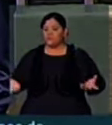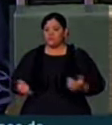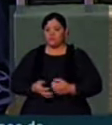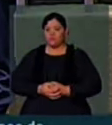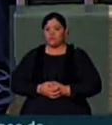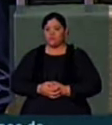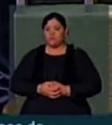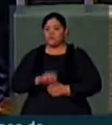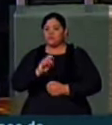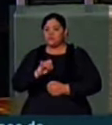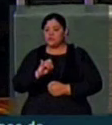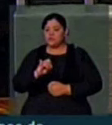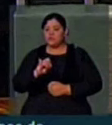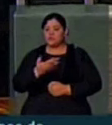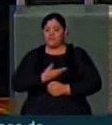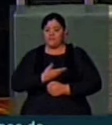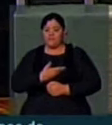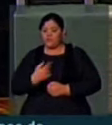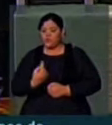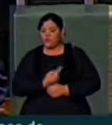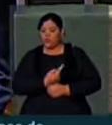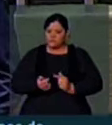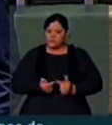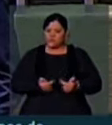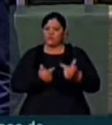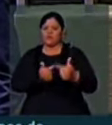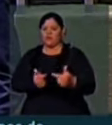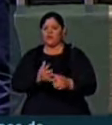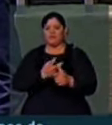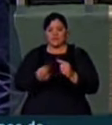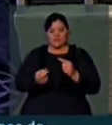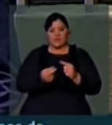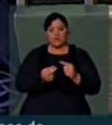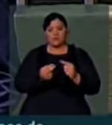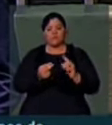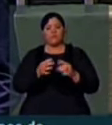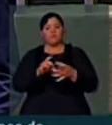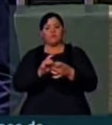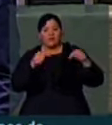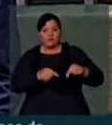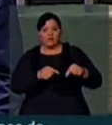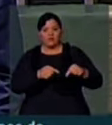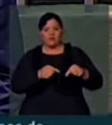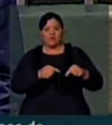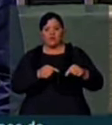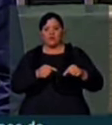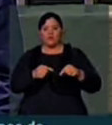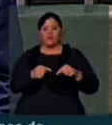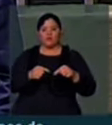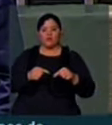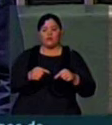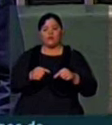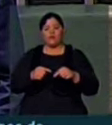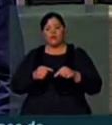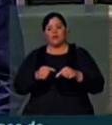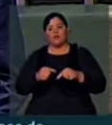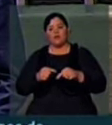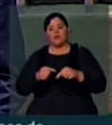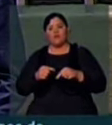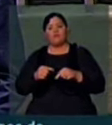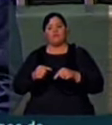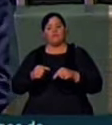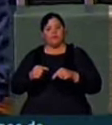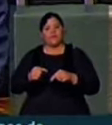Se os nossos colegas deram sangue por democracia, nós não devemos esquecer um velho ditado: o preço da liberdade é a